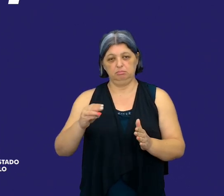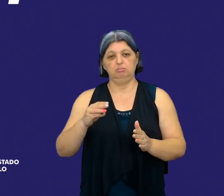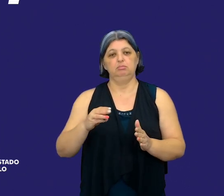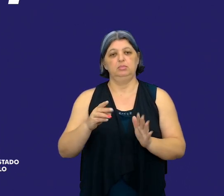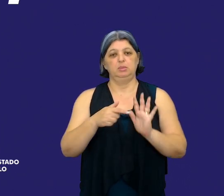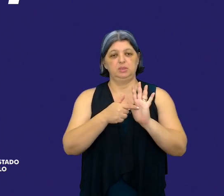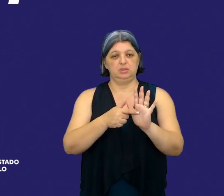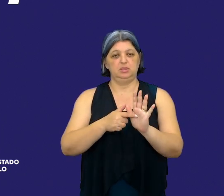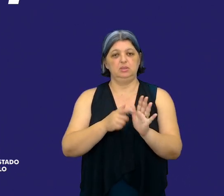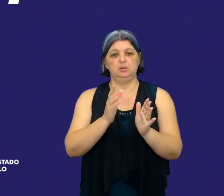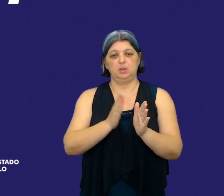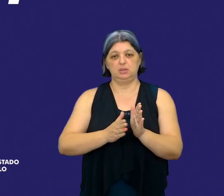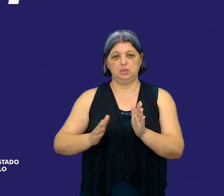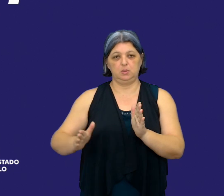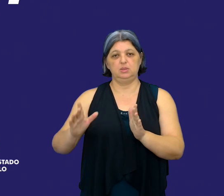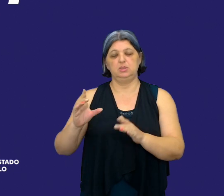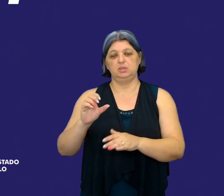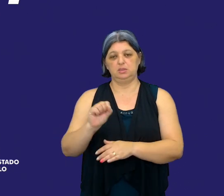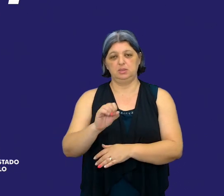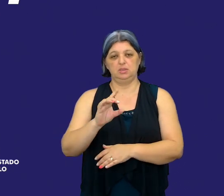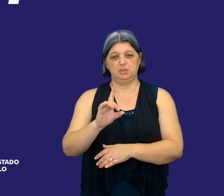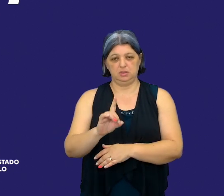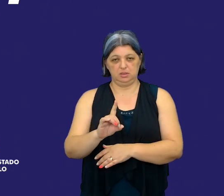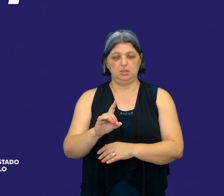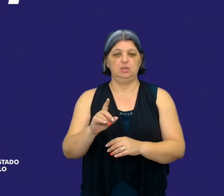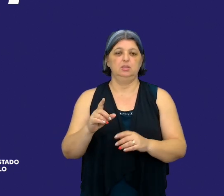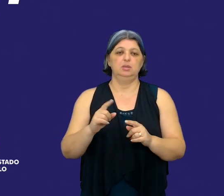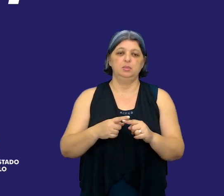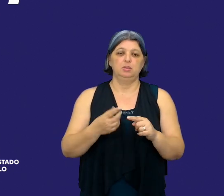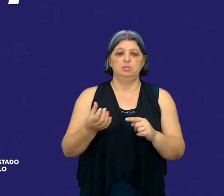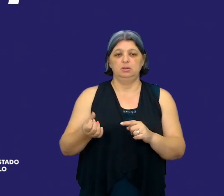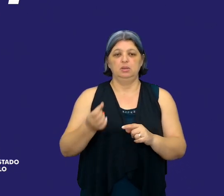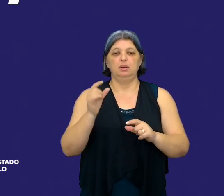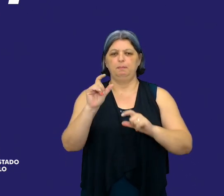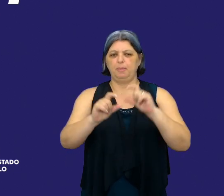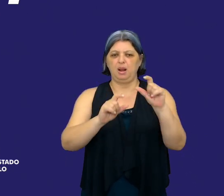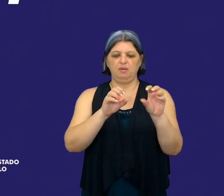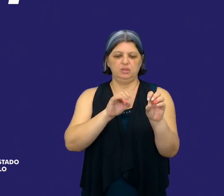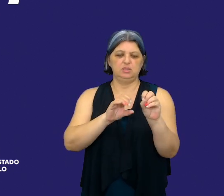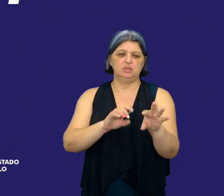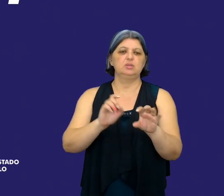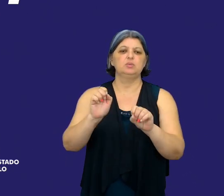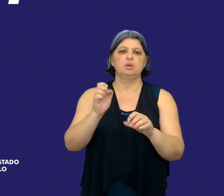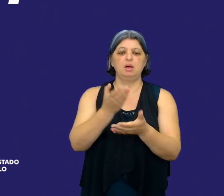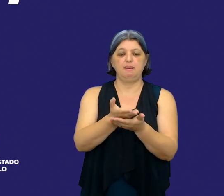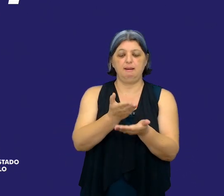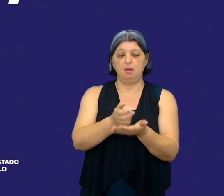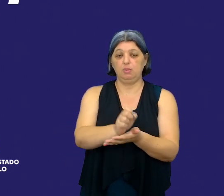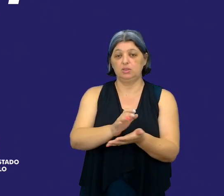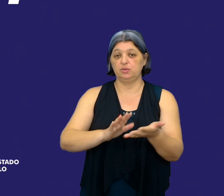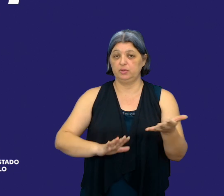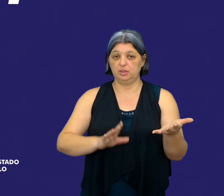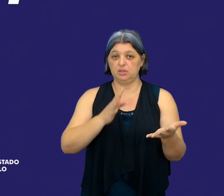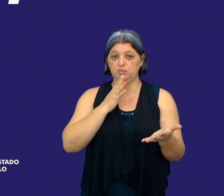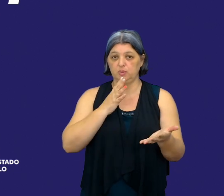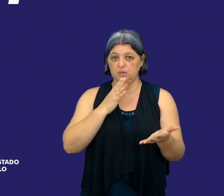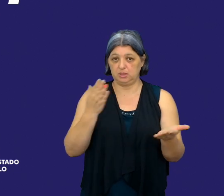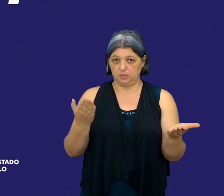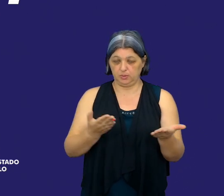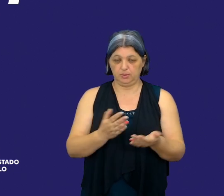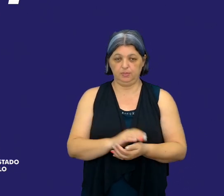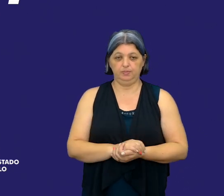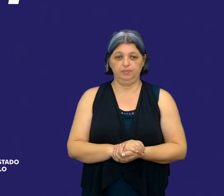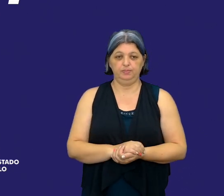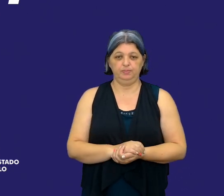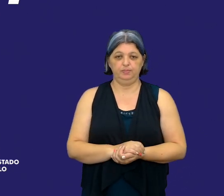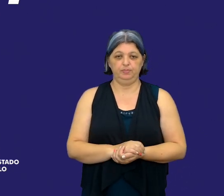6, texto instrucional, palavras que ensinam, quais são as aulas e as atividades que nós vamos conhecer, como que